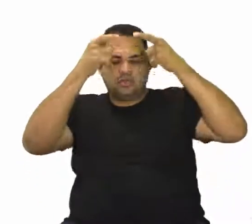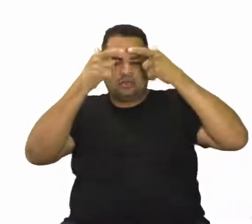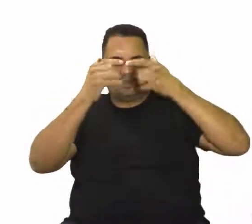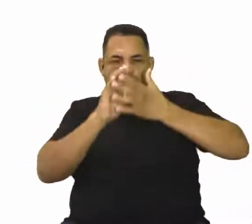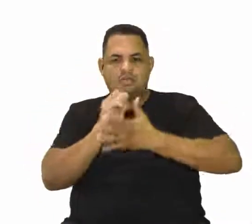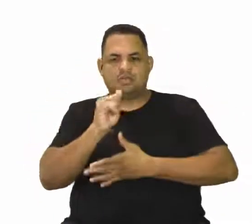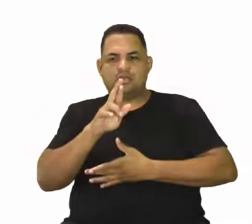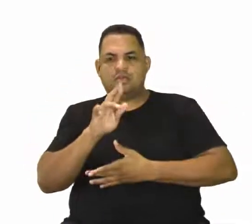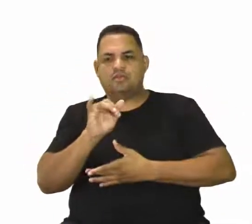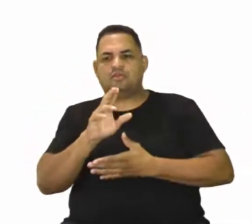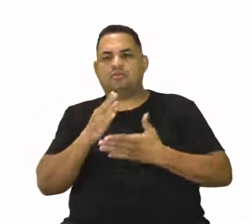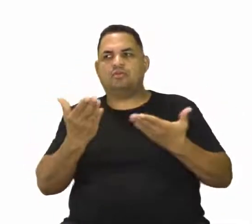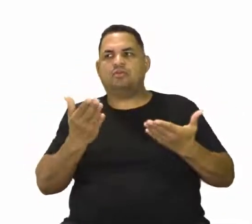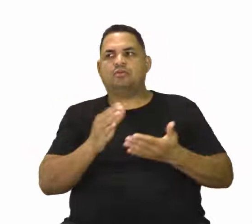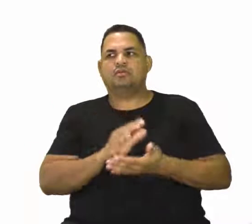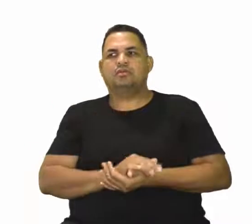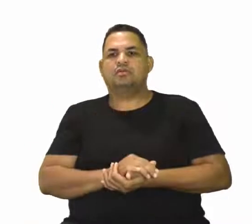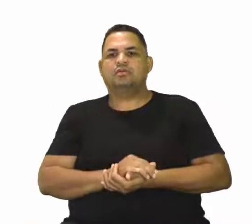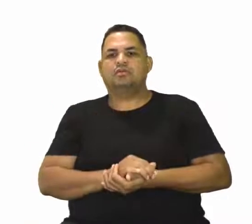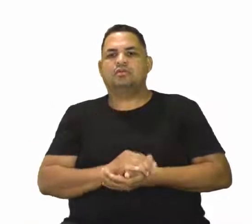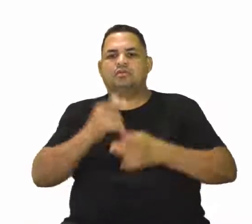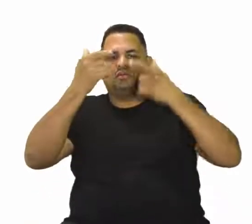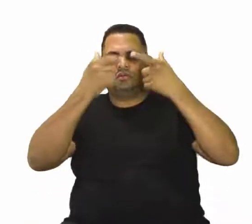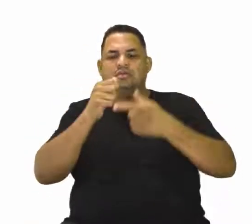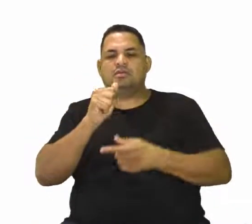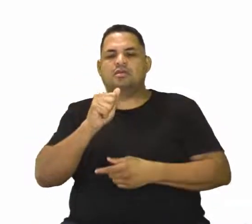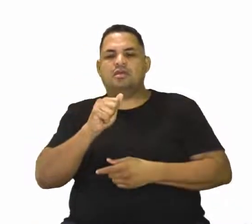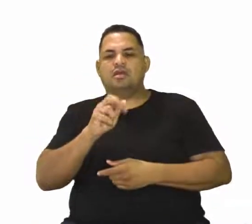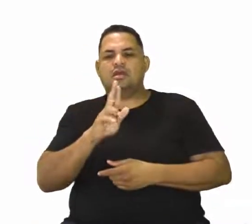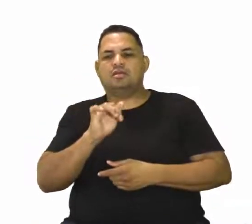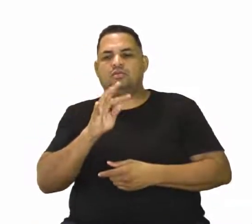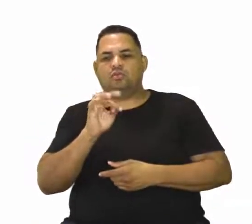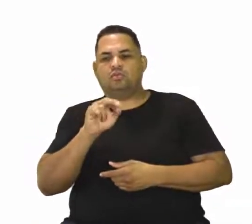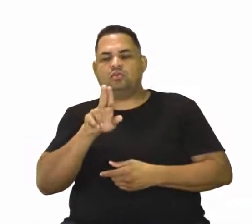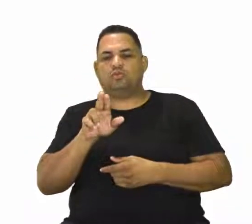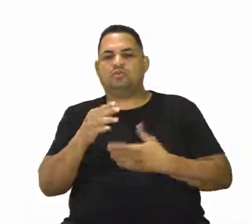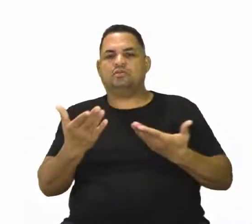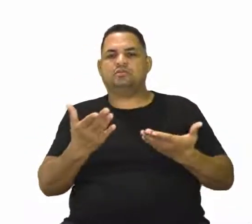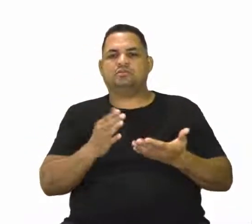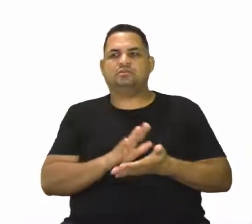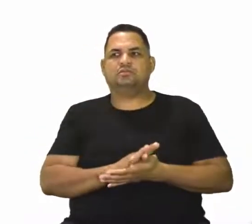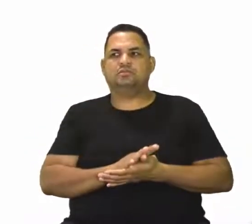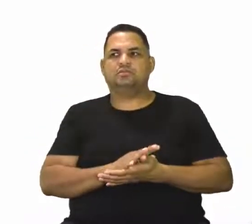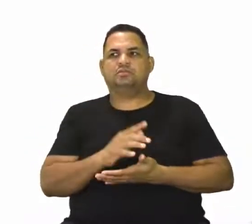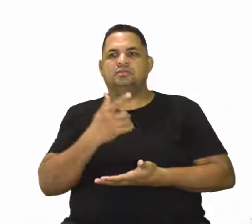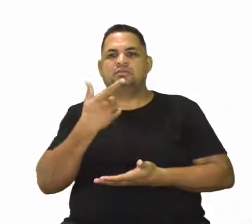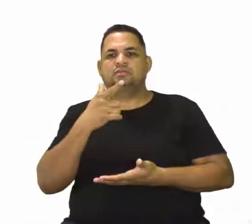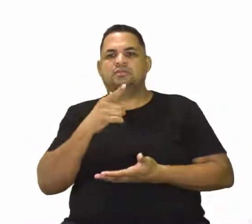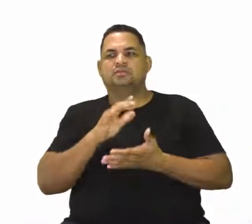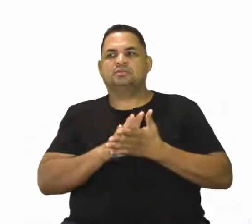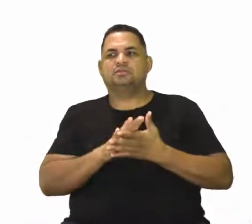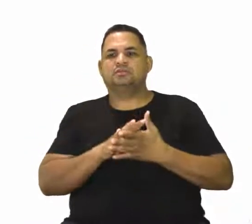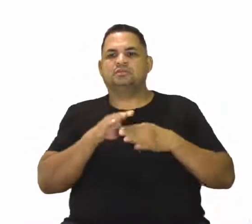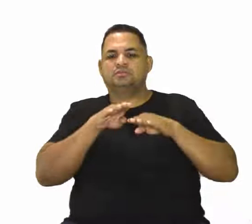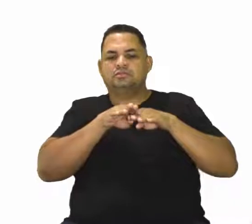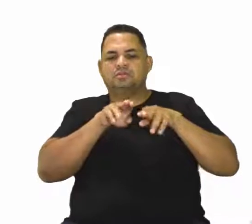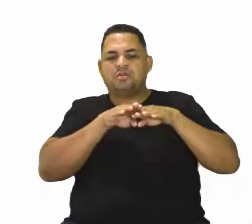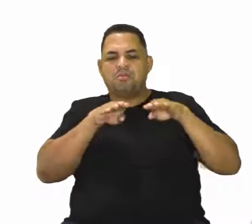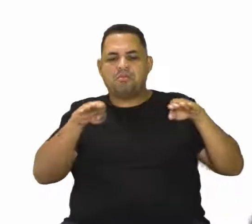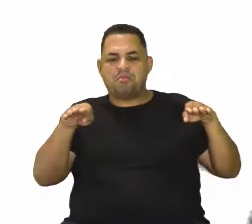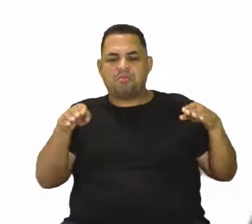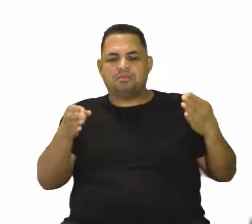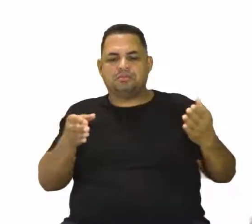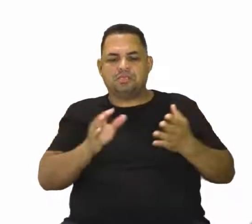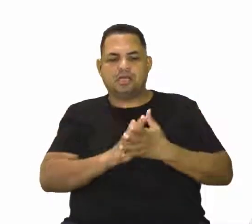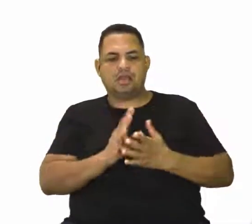é o Rei Arthur ele tinha essa zonas viu Sávio ele não tinha uma mesa que